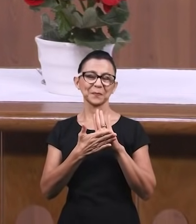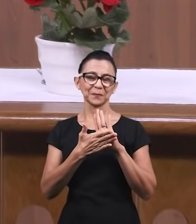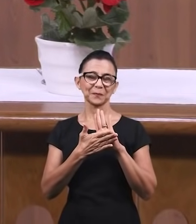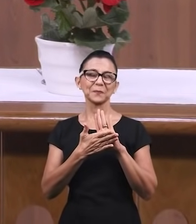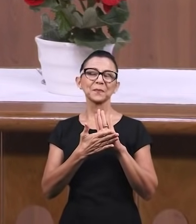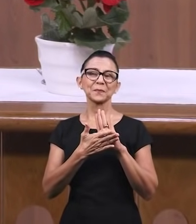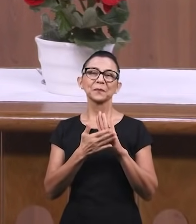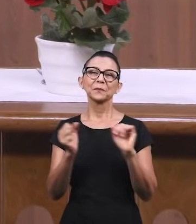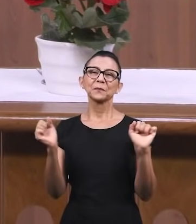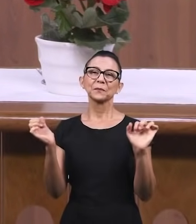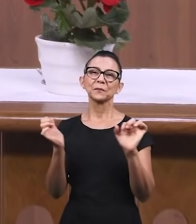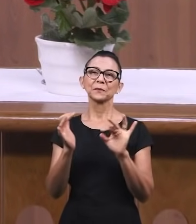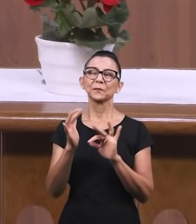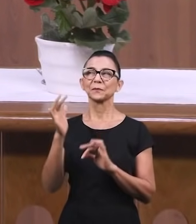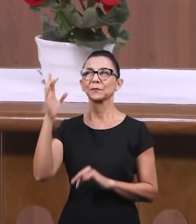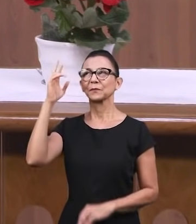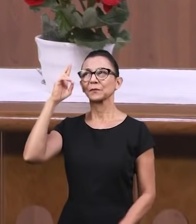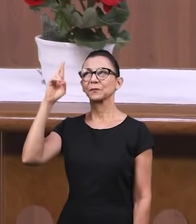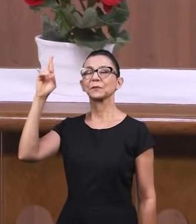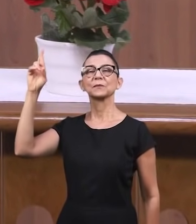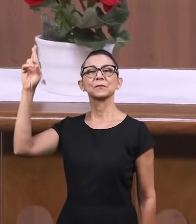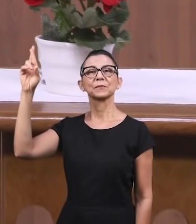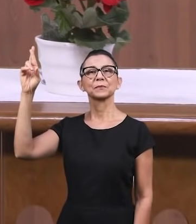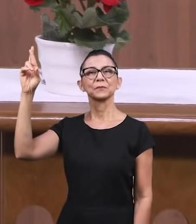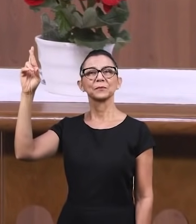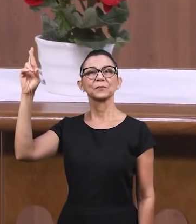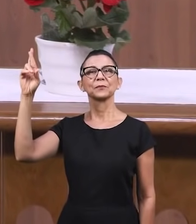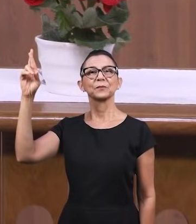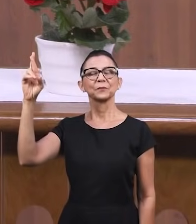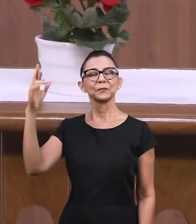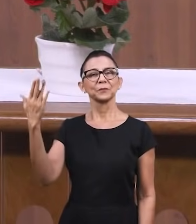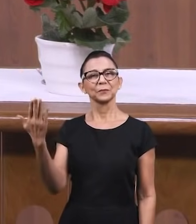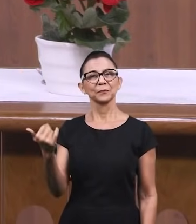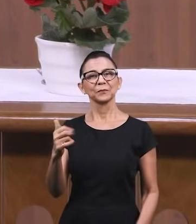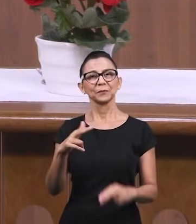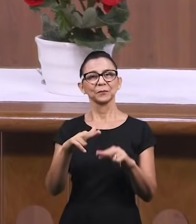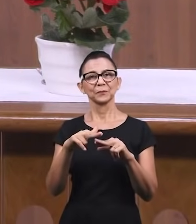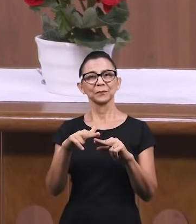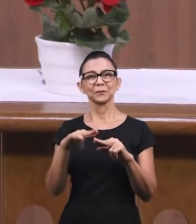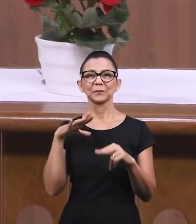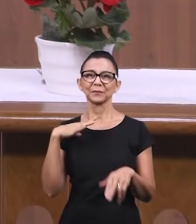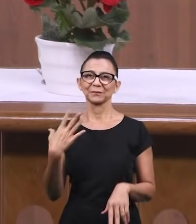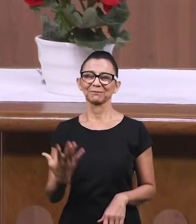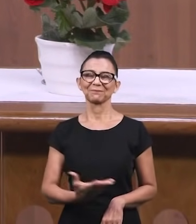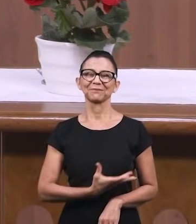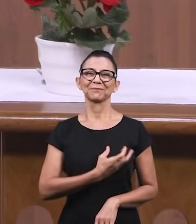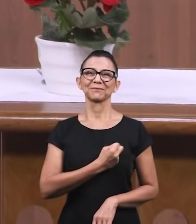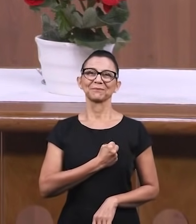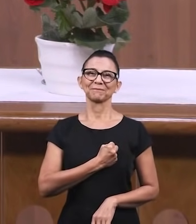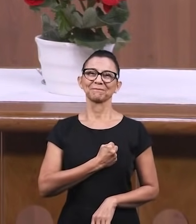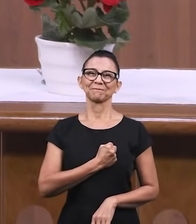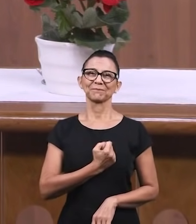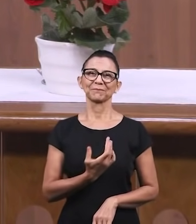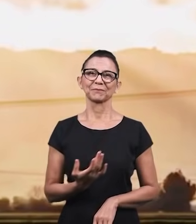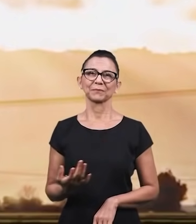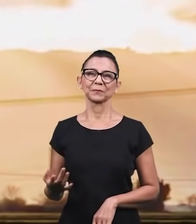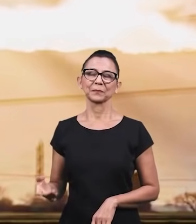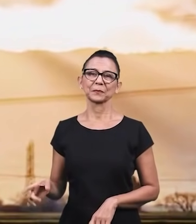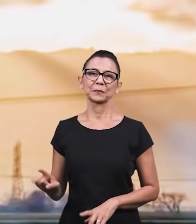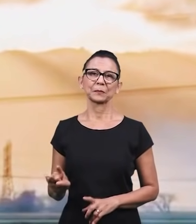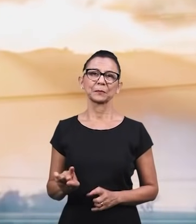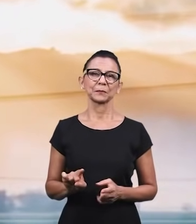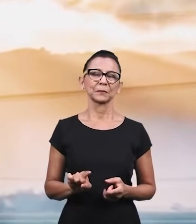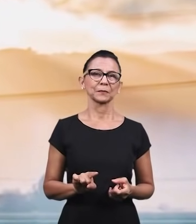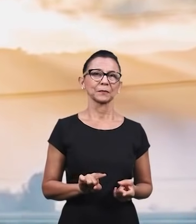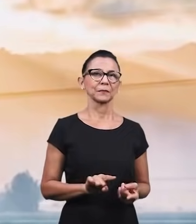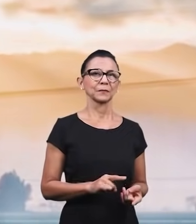hino de louvor e glorificação ao nome do nosso Deus por esta tão grande salvação.